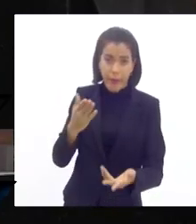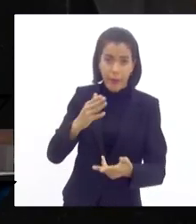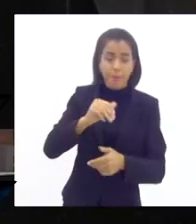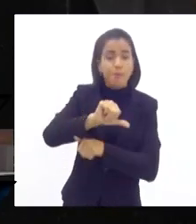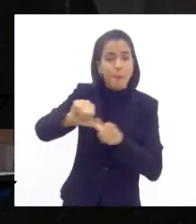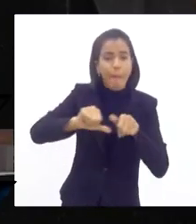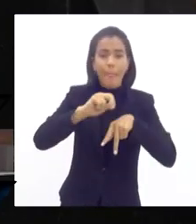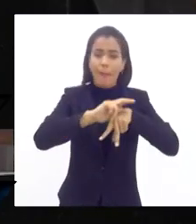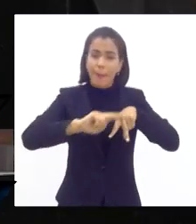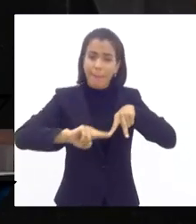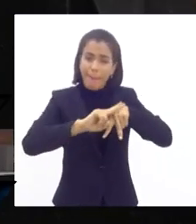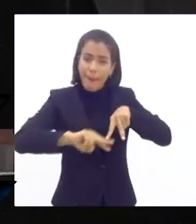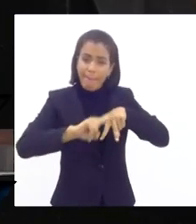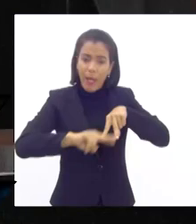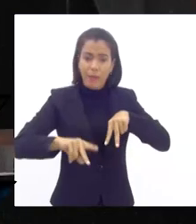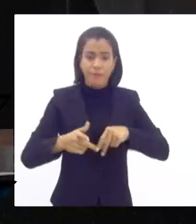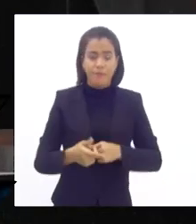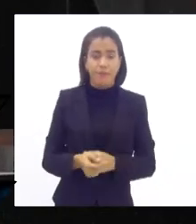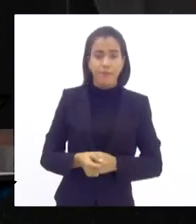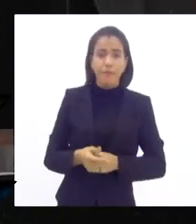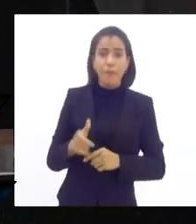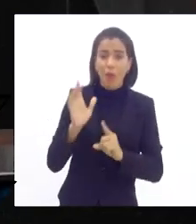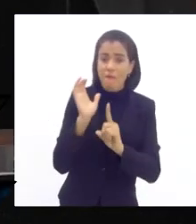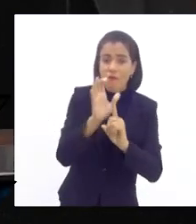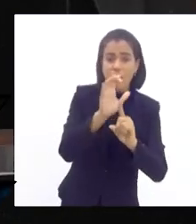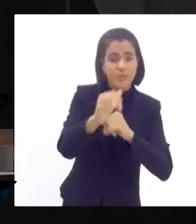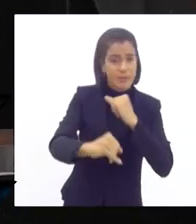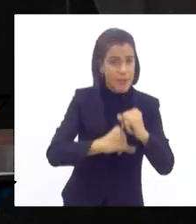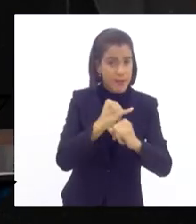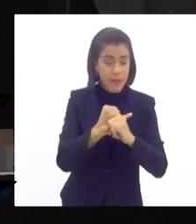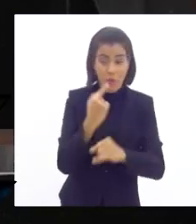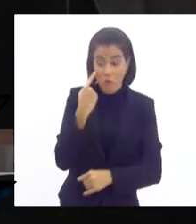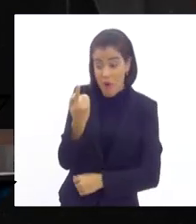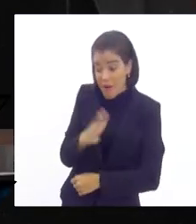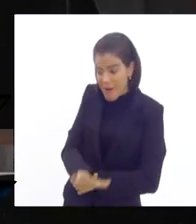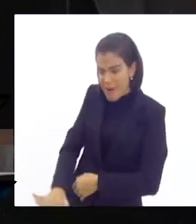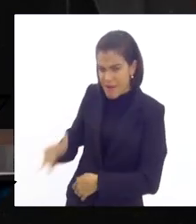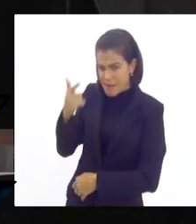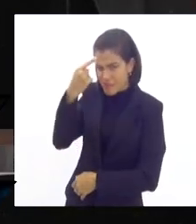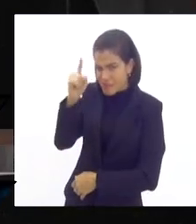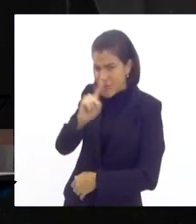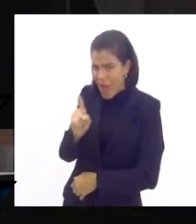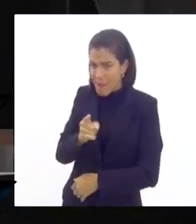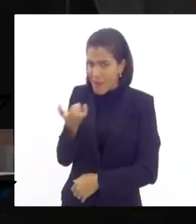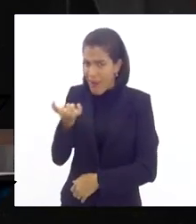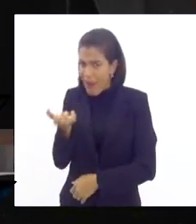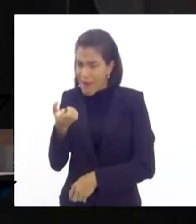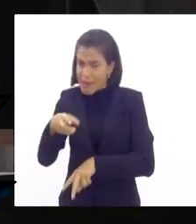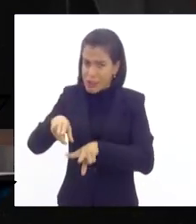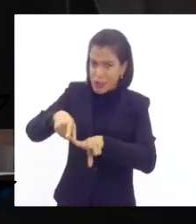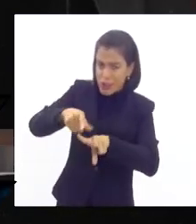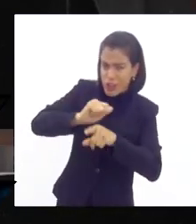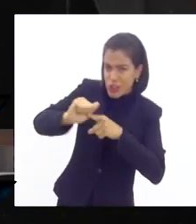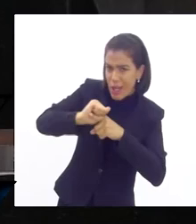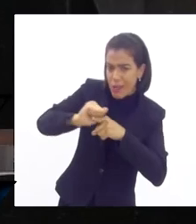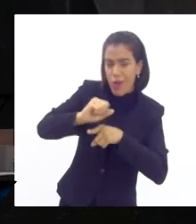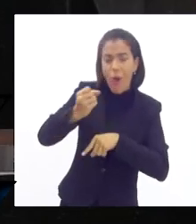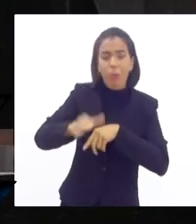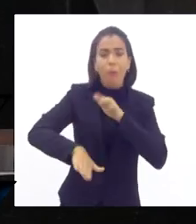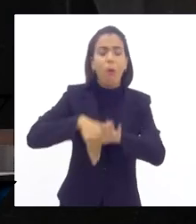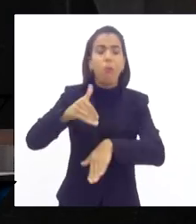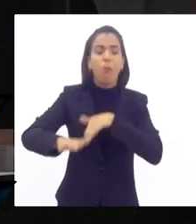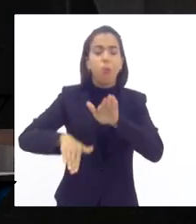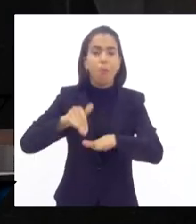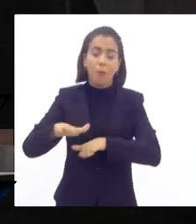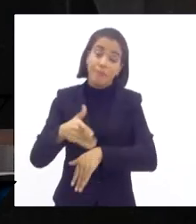agirem por modismo pela influência da internet uma criança não sabe escolher se quer ir descalço você quer ir de tênis e aí